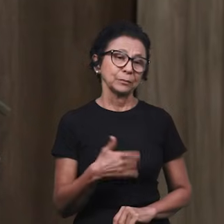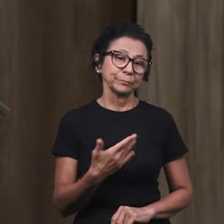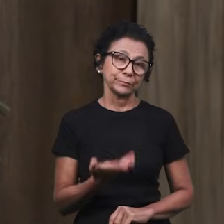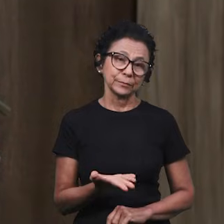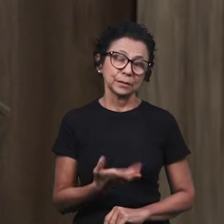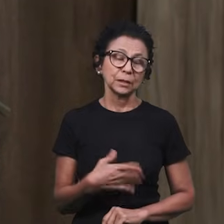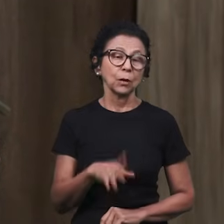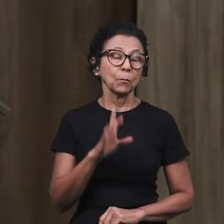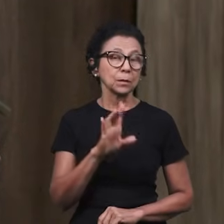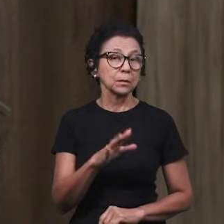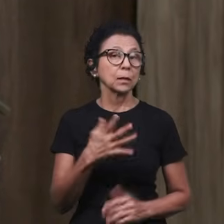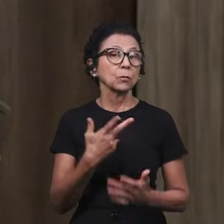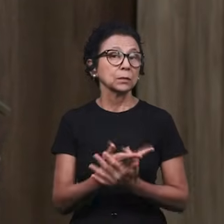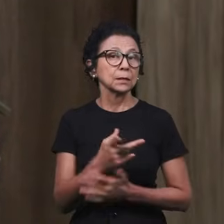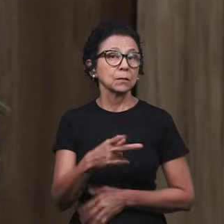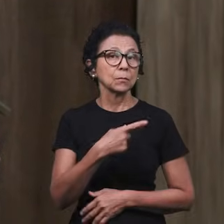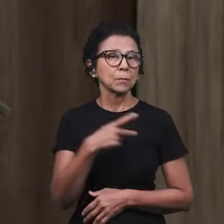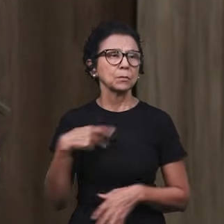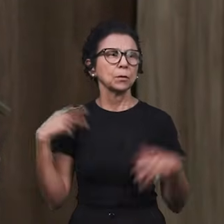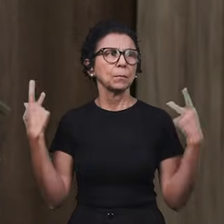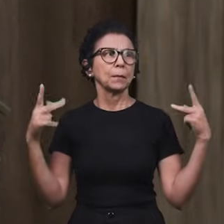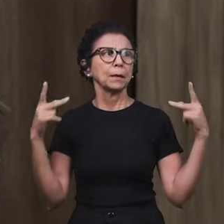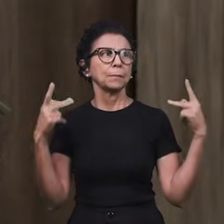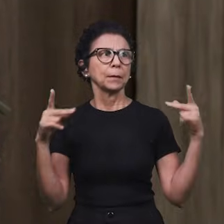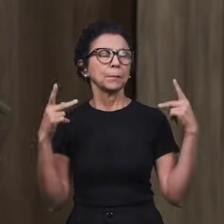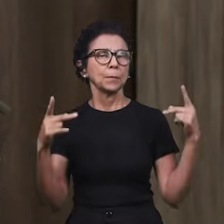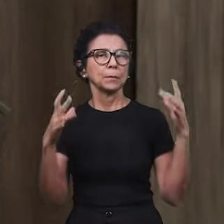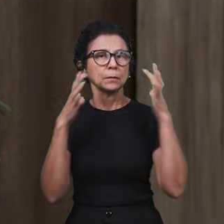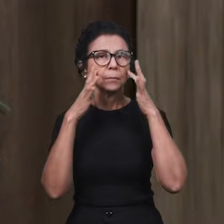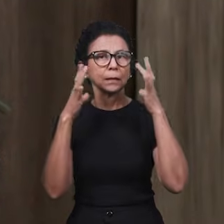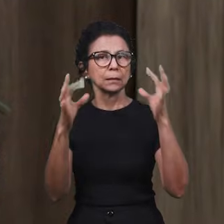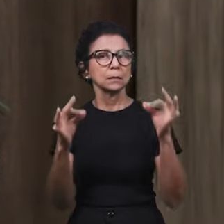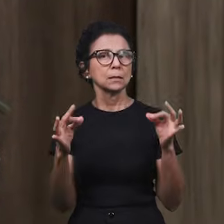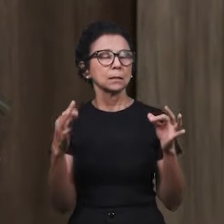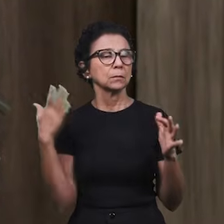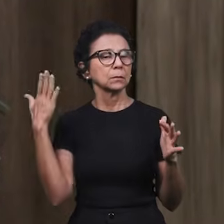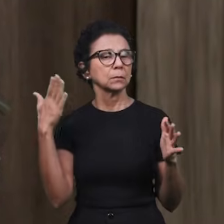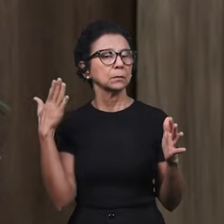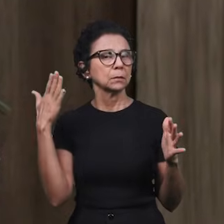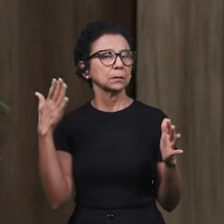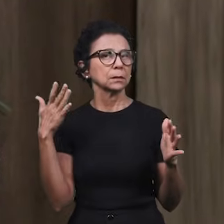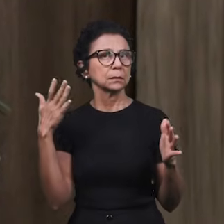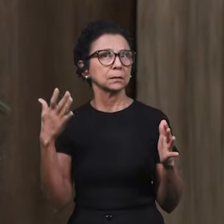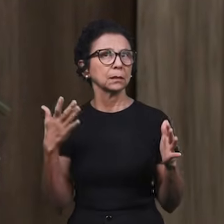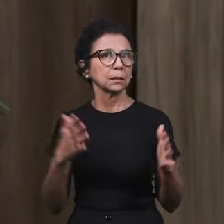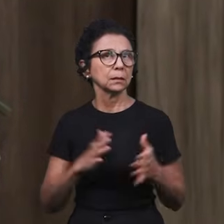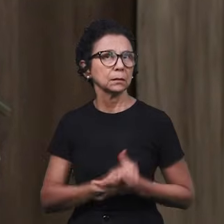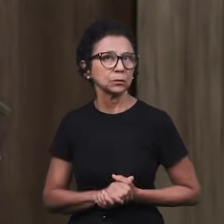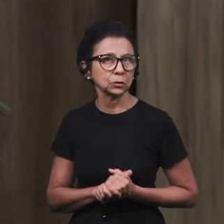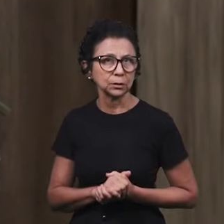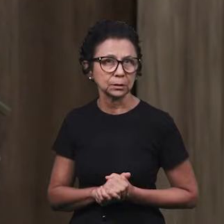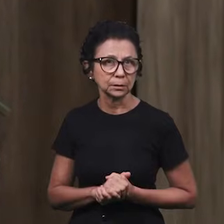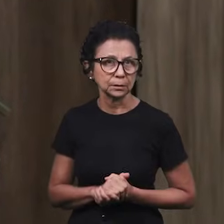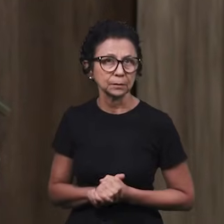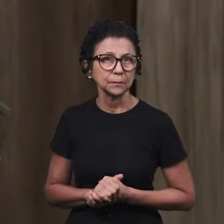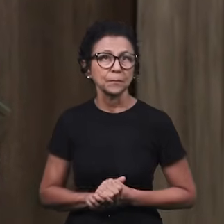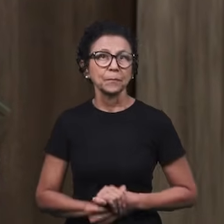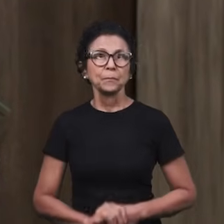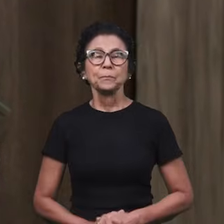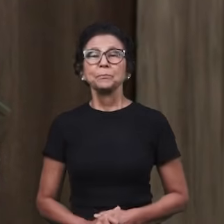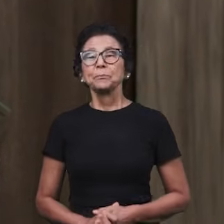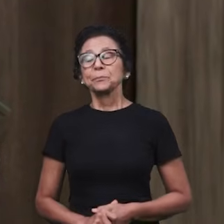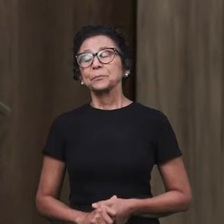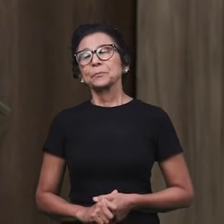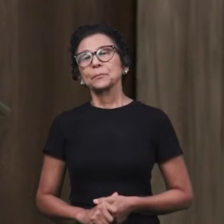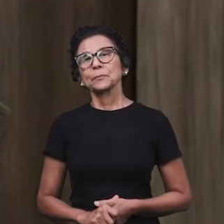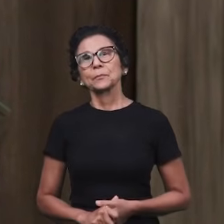pregação, veja qual é o tema. Por muitas vezes vocês vão pegar surdos, que é a primeira vez que está chegando, o Senhor está trazendo muitos surdos. Não só aqui no Brasil,